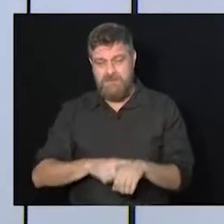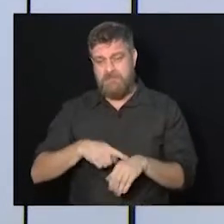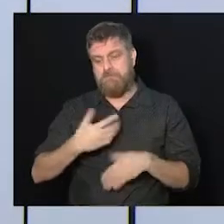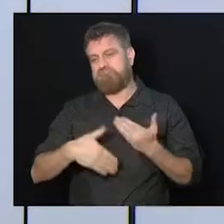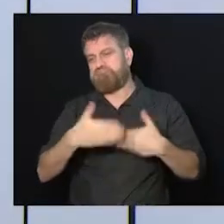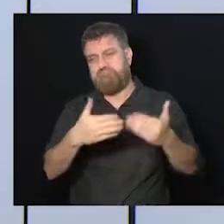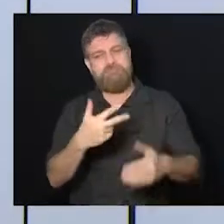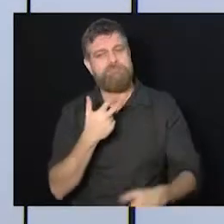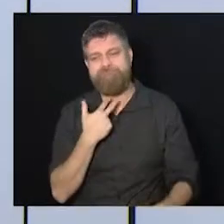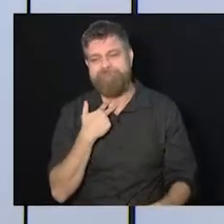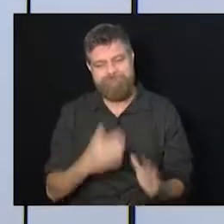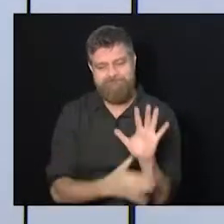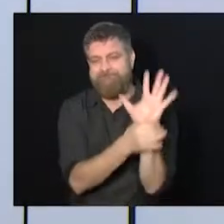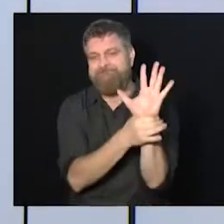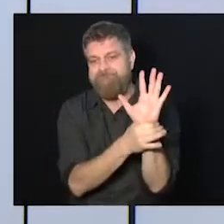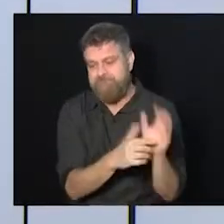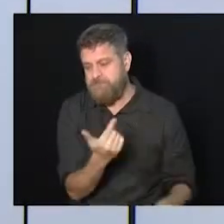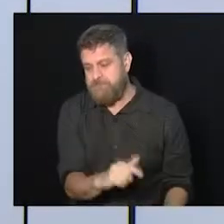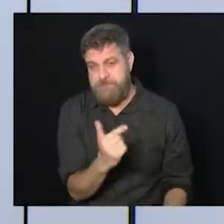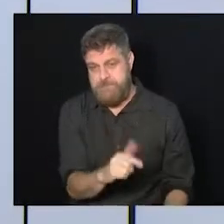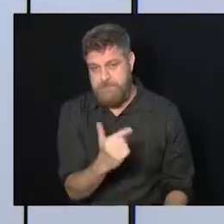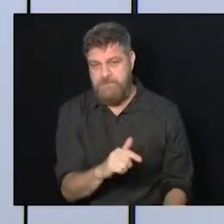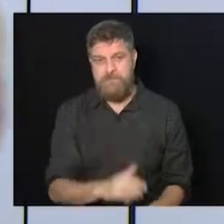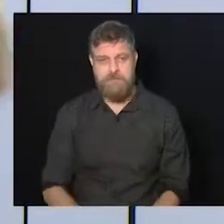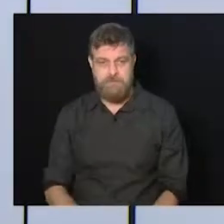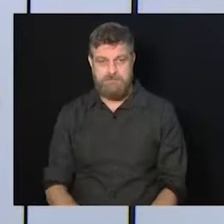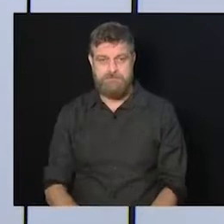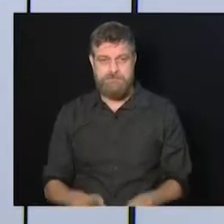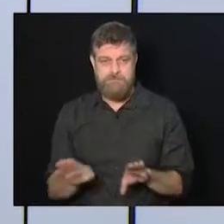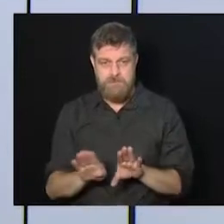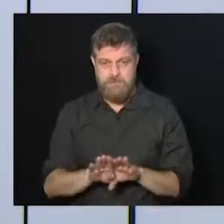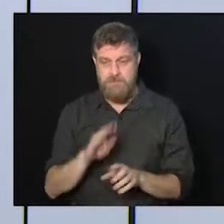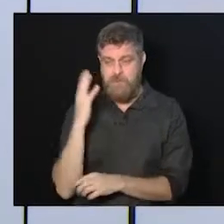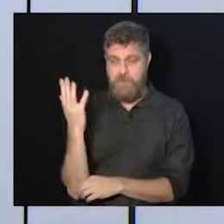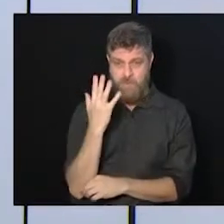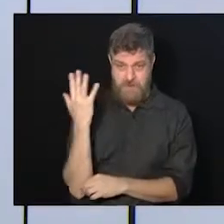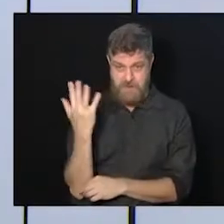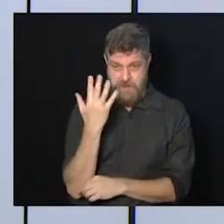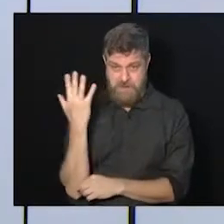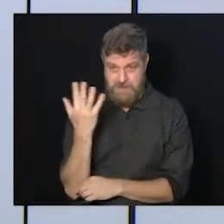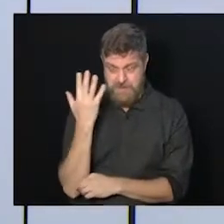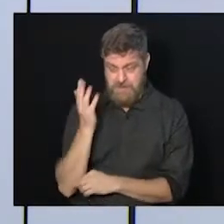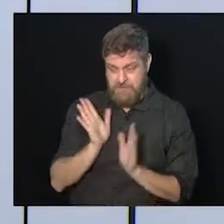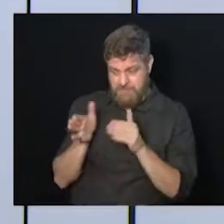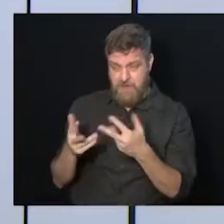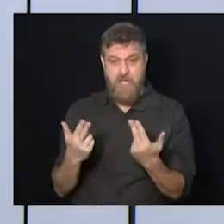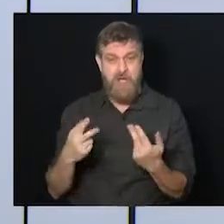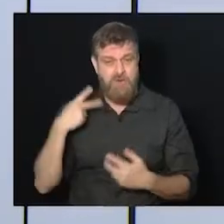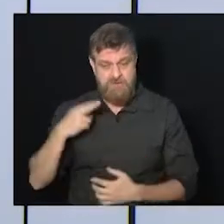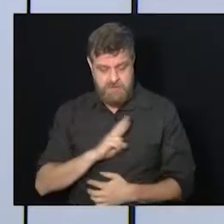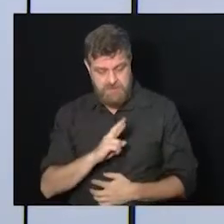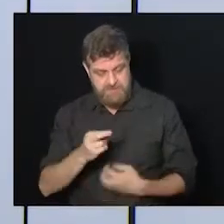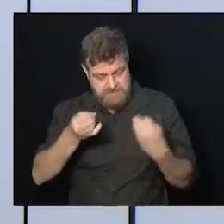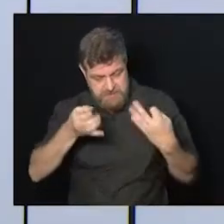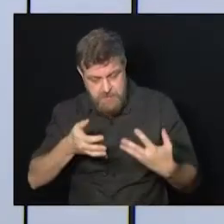tem sustentabilidade, né? E em relação à questão climática, como o nosso vereador colocou